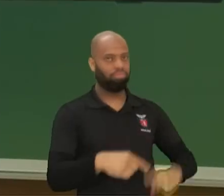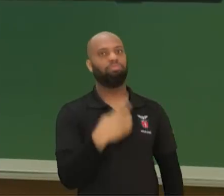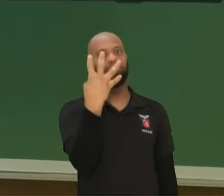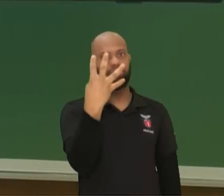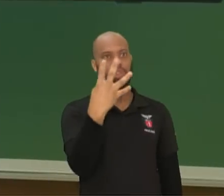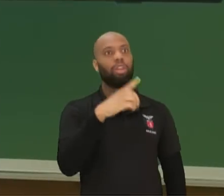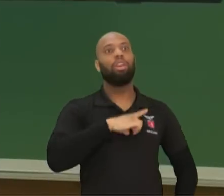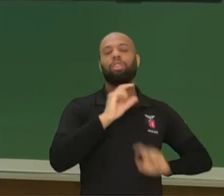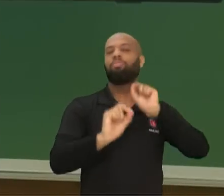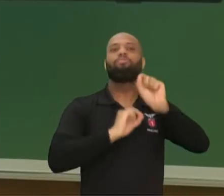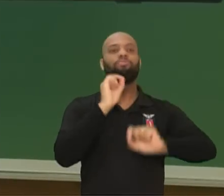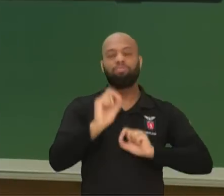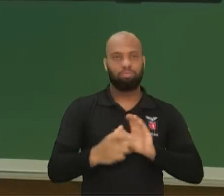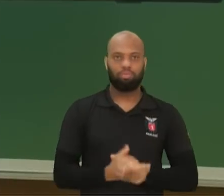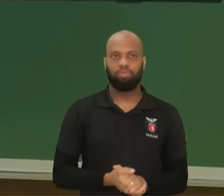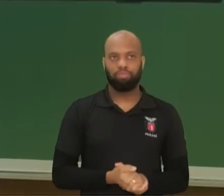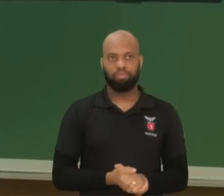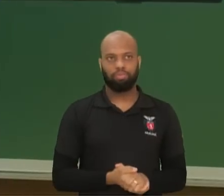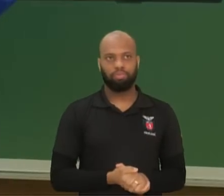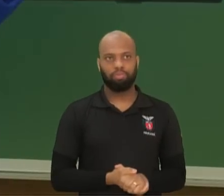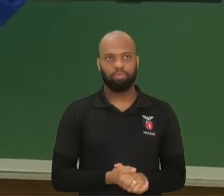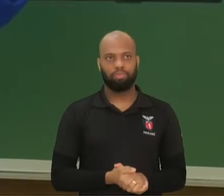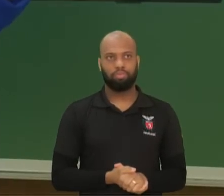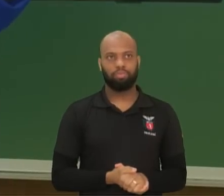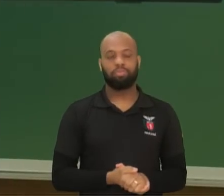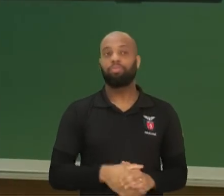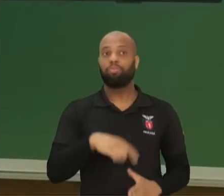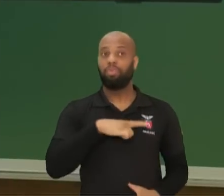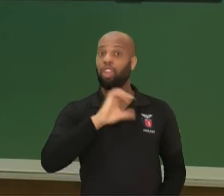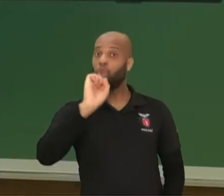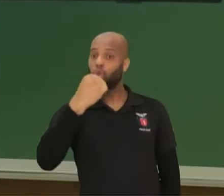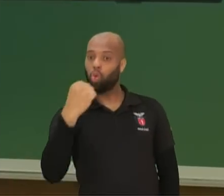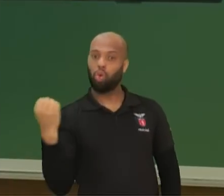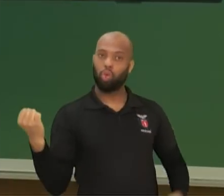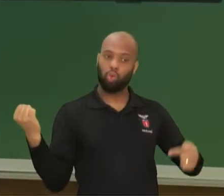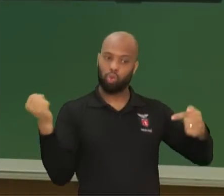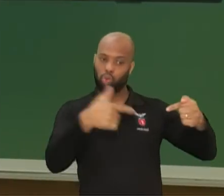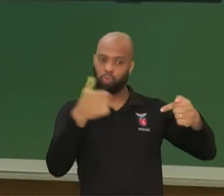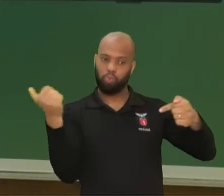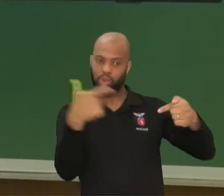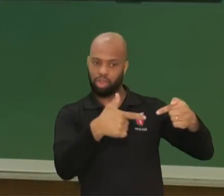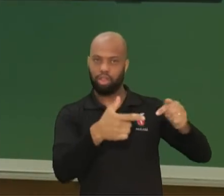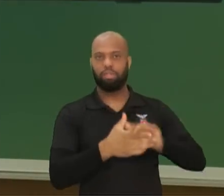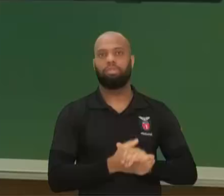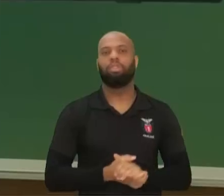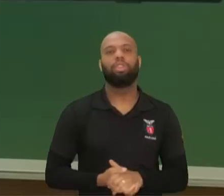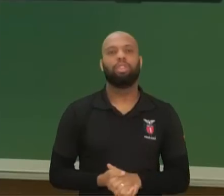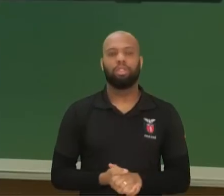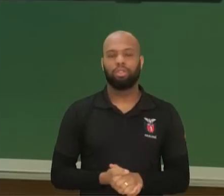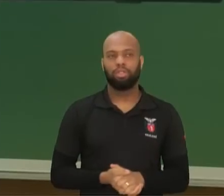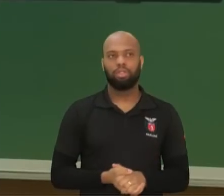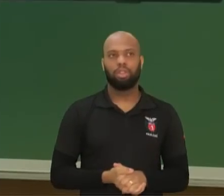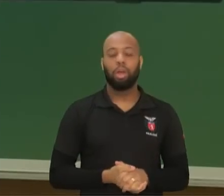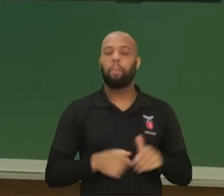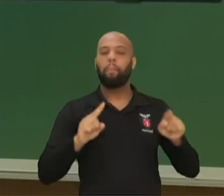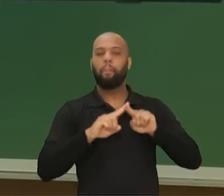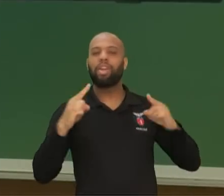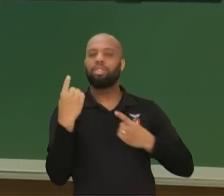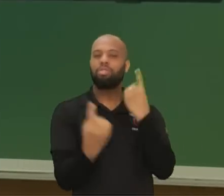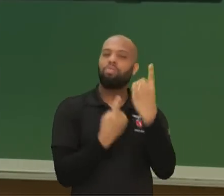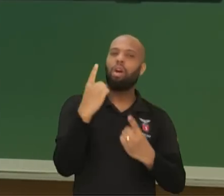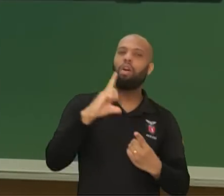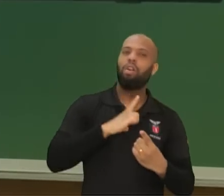desses números maiores que 7, que são 8, eu tenho 8 números aqui, certo? Maiores que 7. Qual